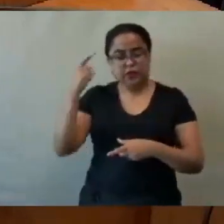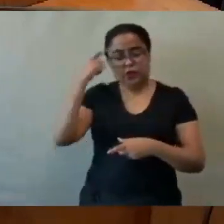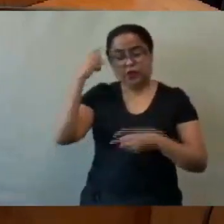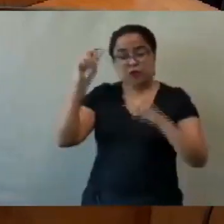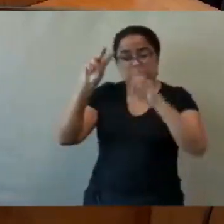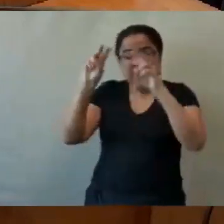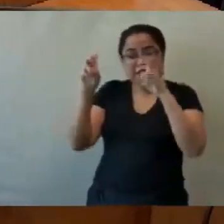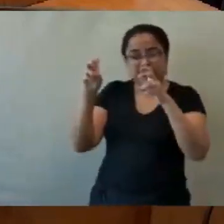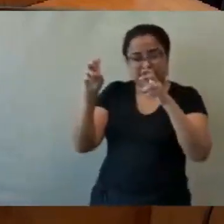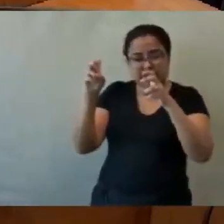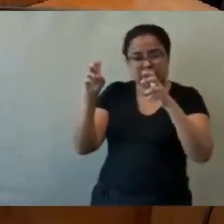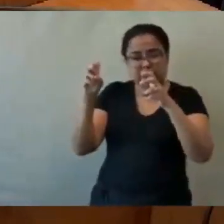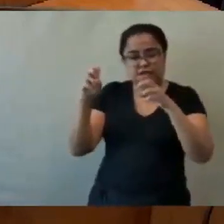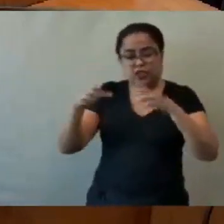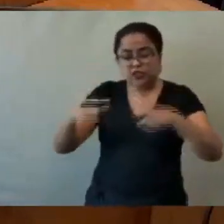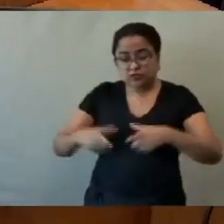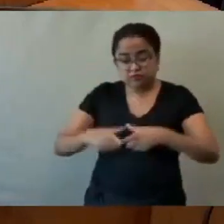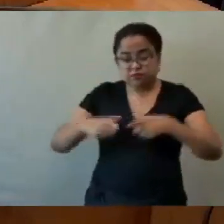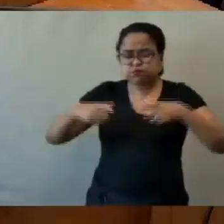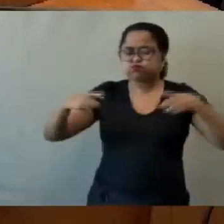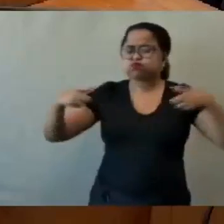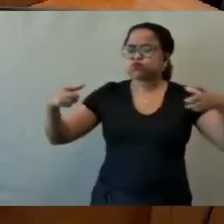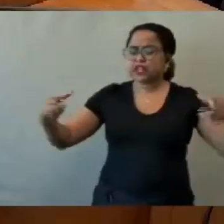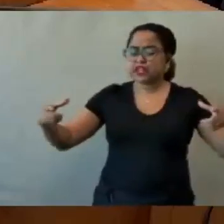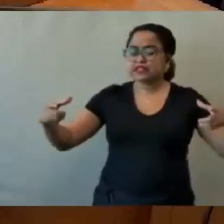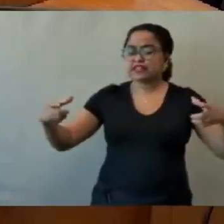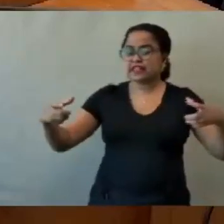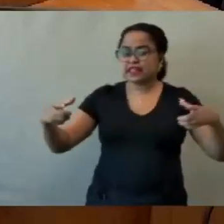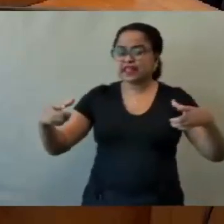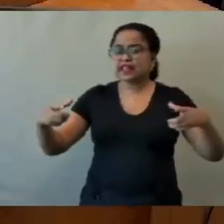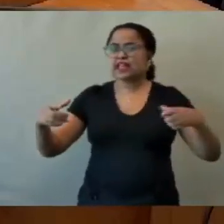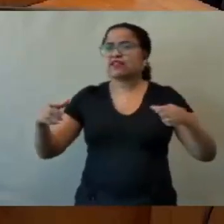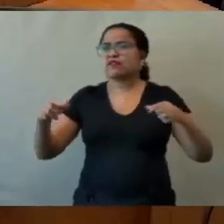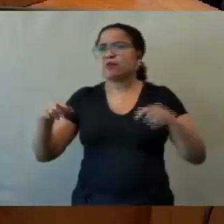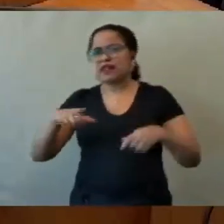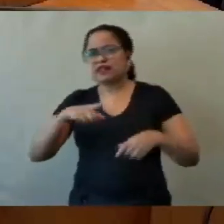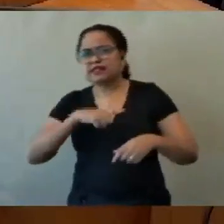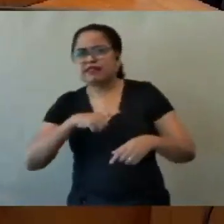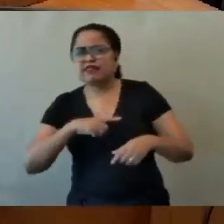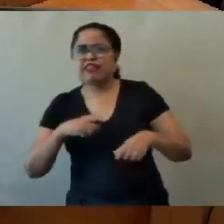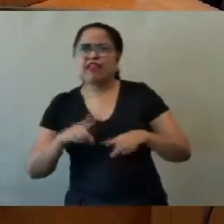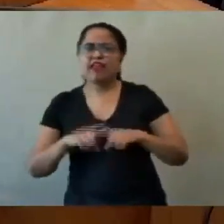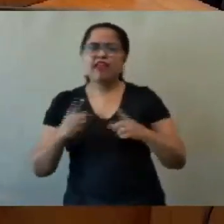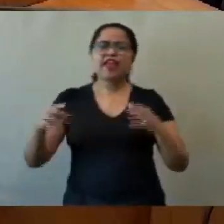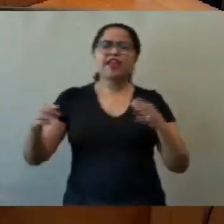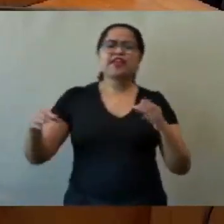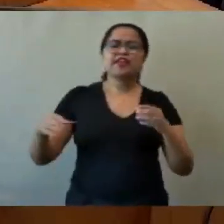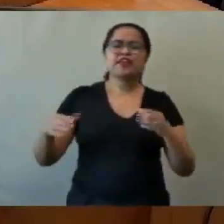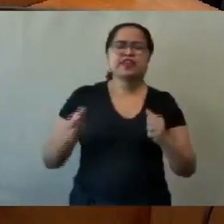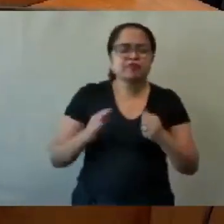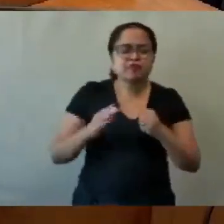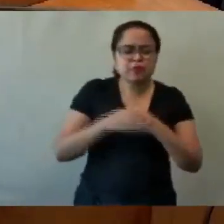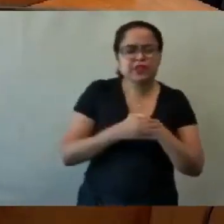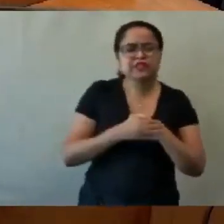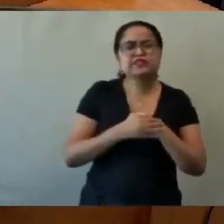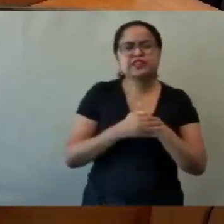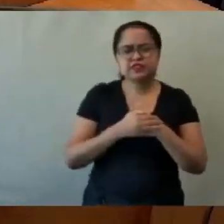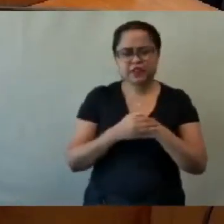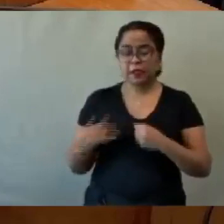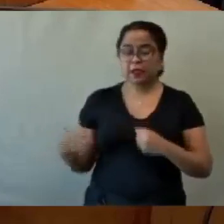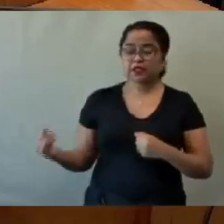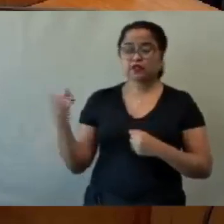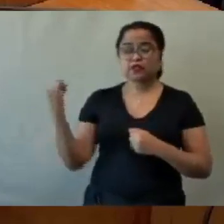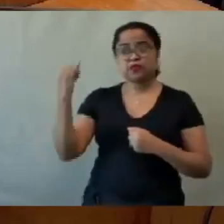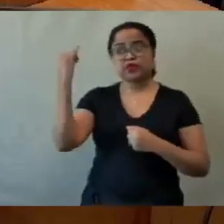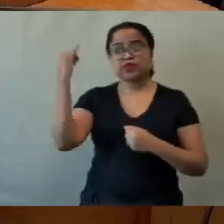no crescimento como, sobretudo, a preservação de áreas verdes na cidade, que a gente já viu que são fundamentais para a questão do clima,